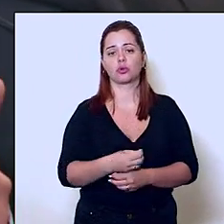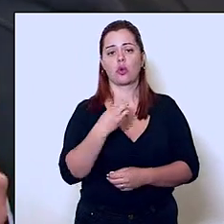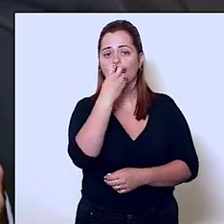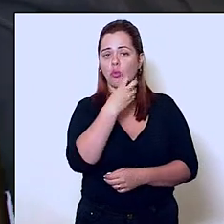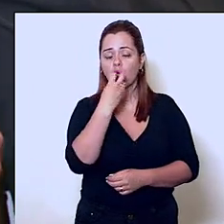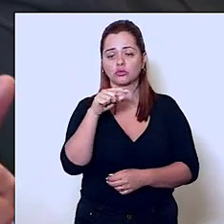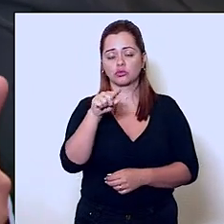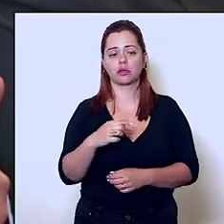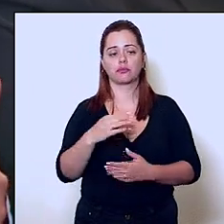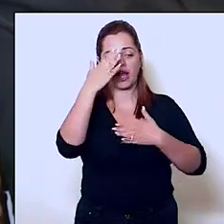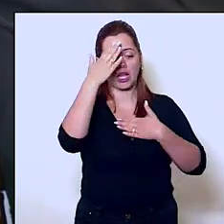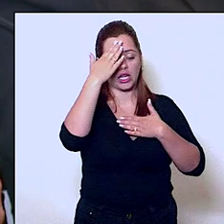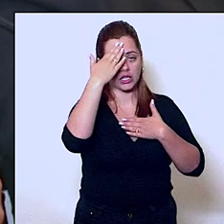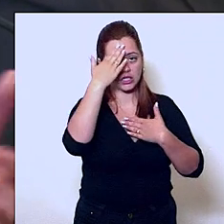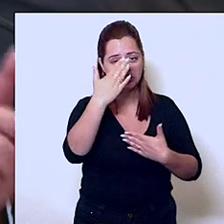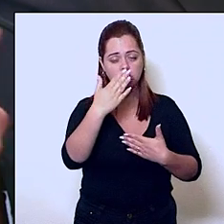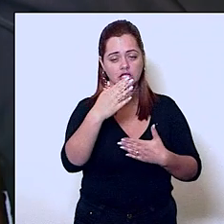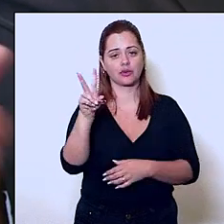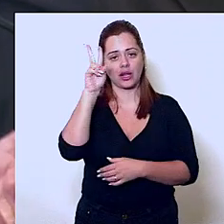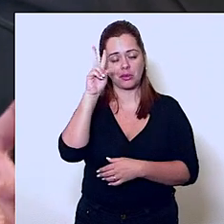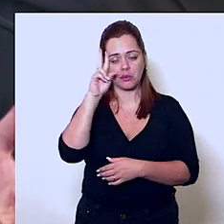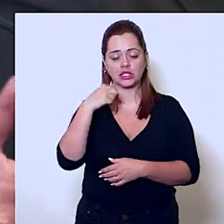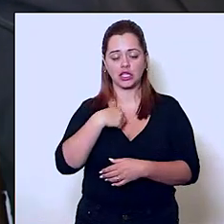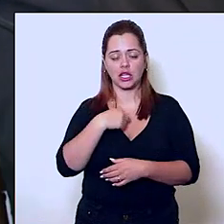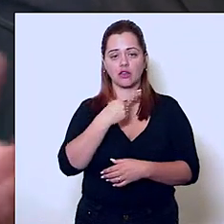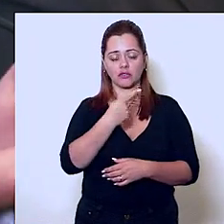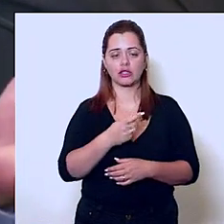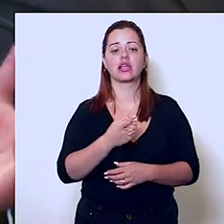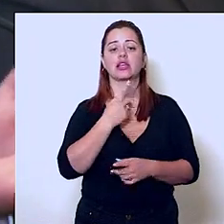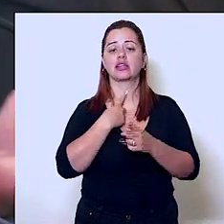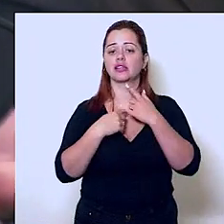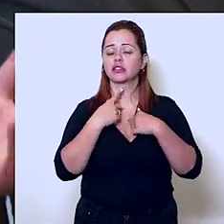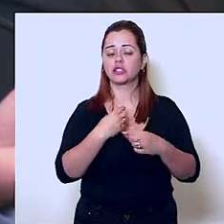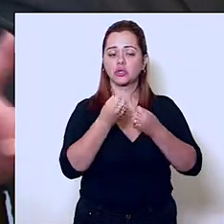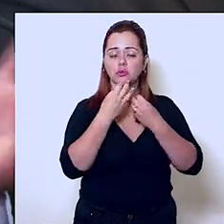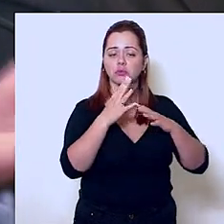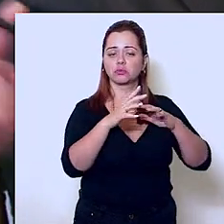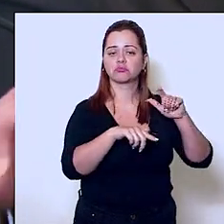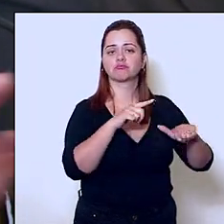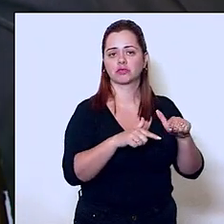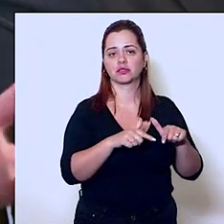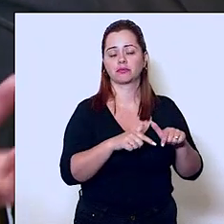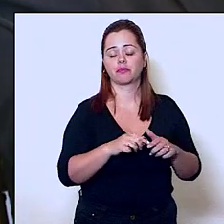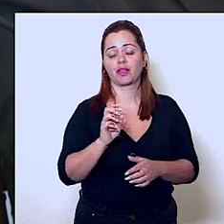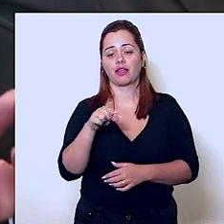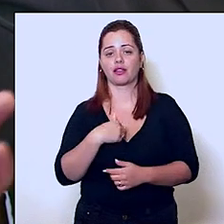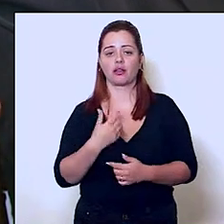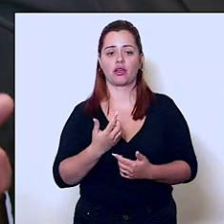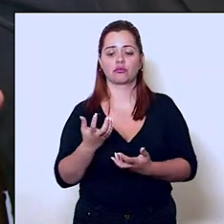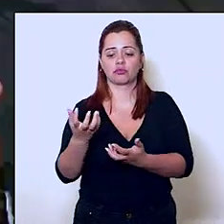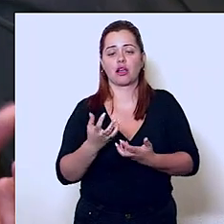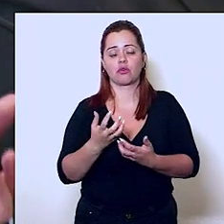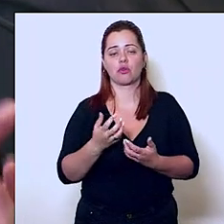agradecendo a lembrança e me desejando êxito. Ou seja, então eu trago aqui o grande depoimento